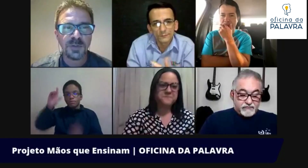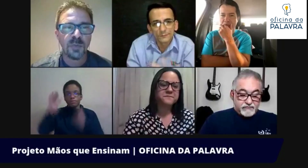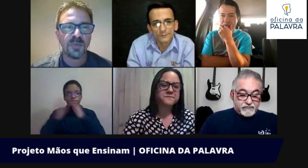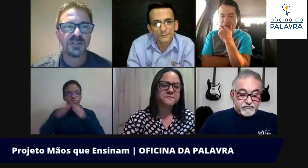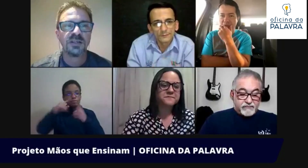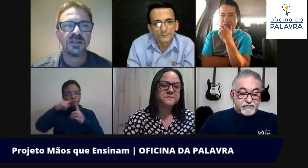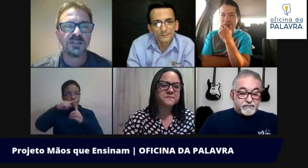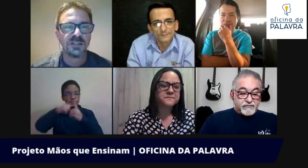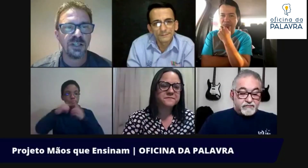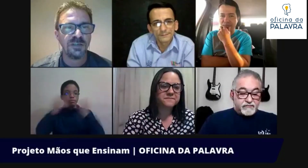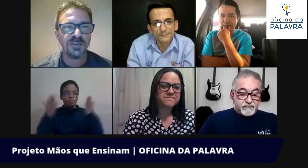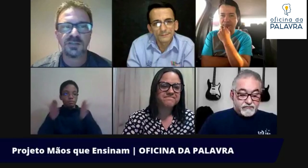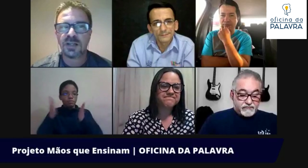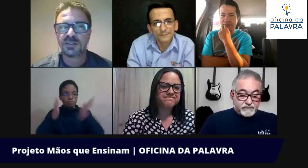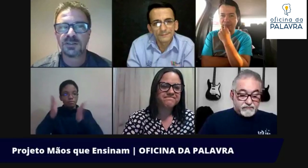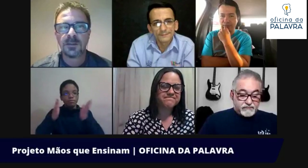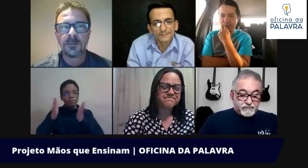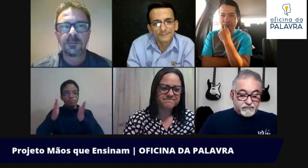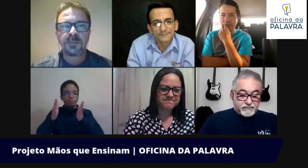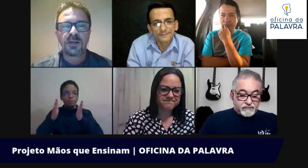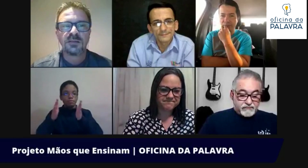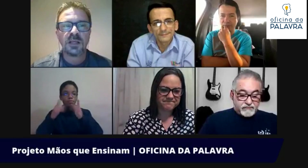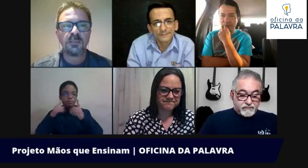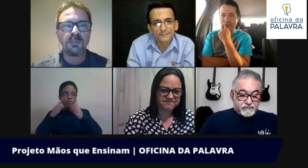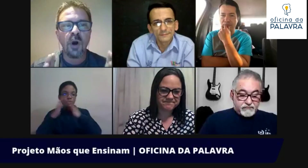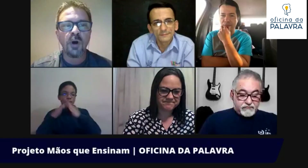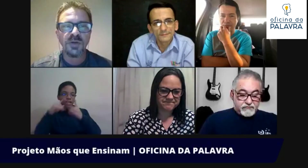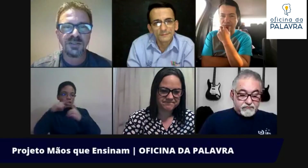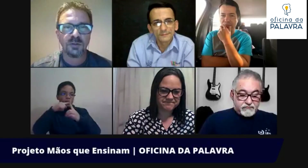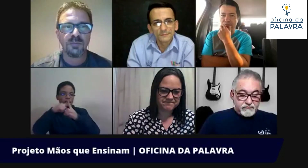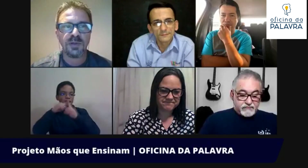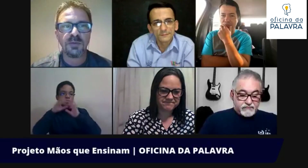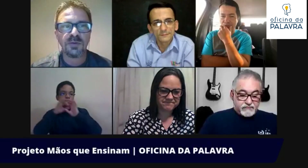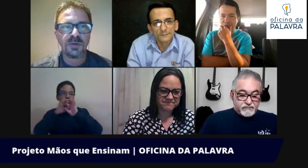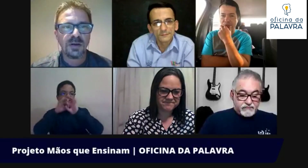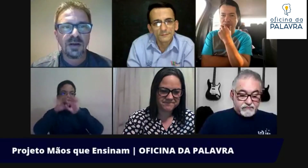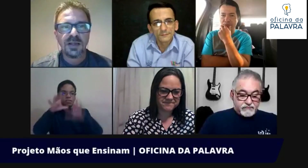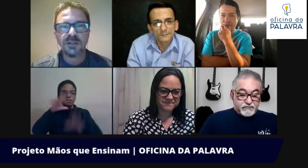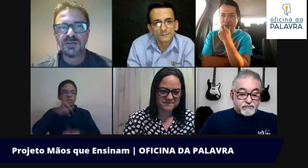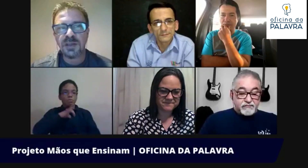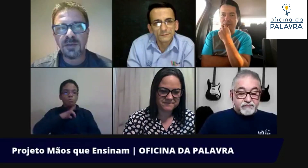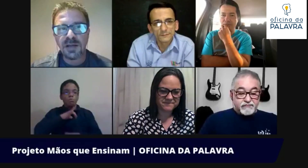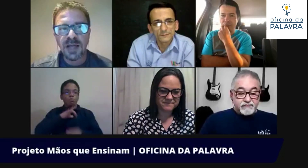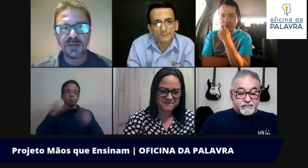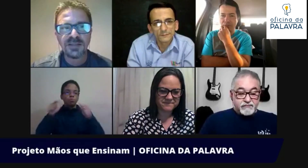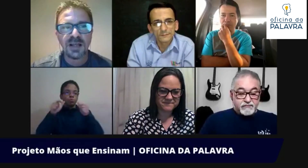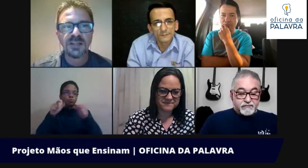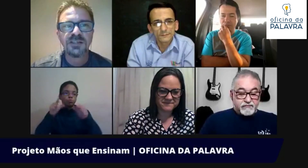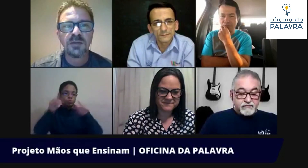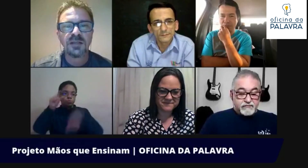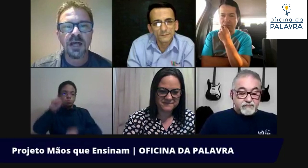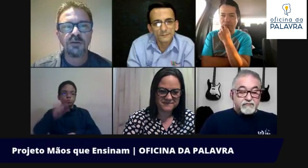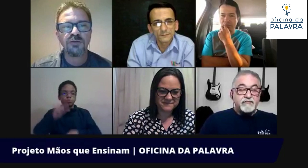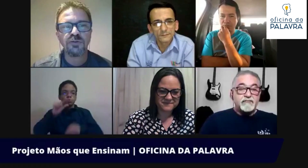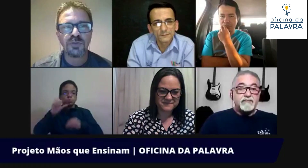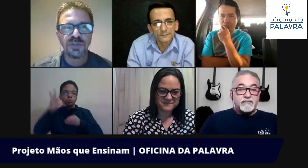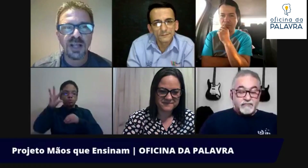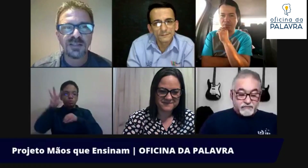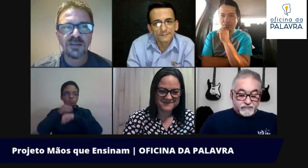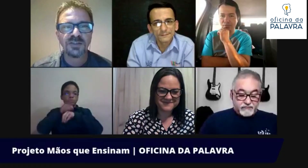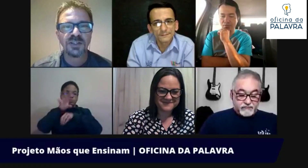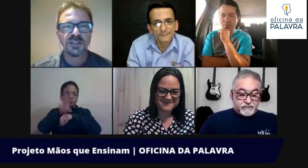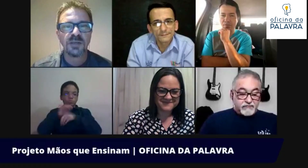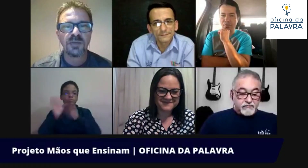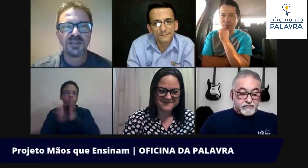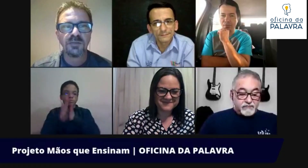contemporâneas, principalmente as igrejas livres, elas têm pouco ensino bíblico. E no seminário, nas salas de seminário, nos últimos